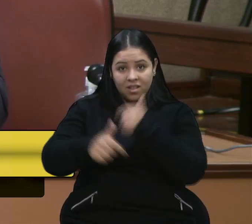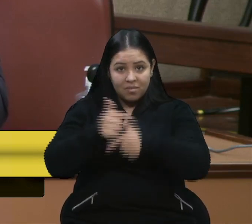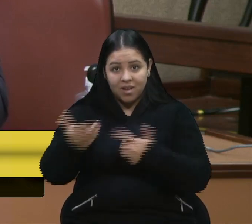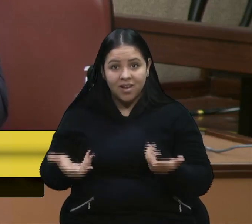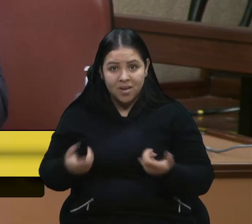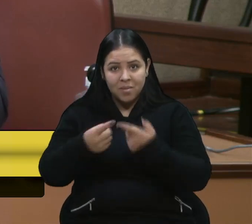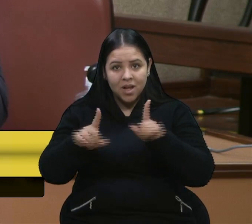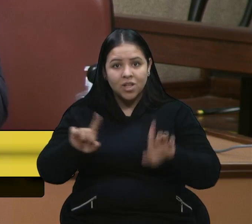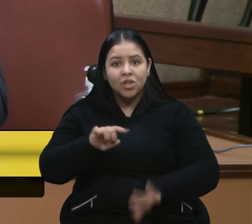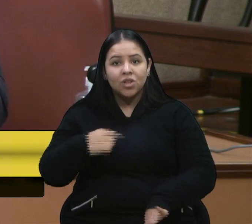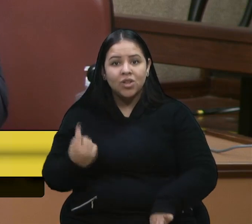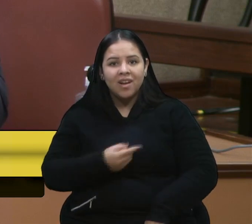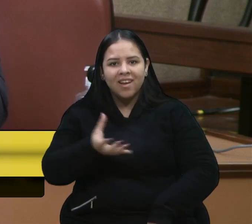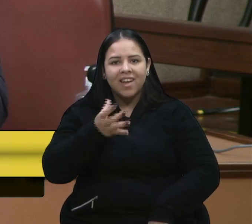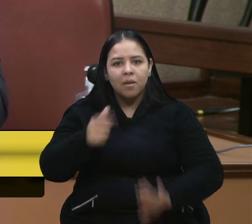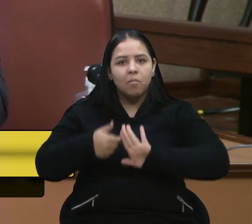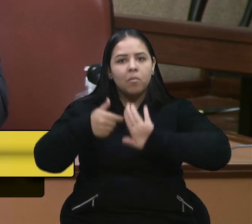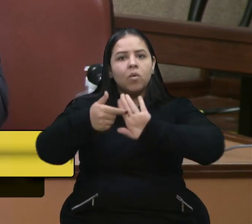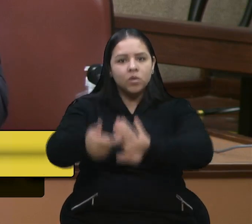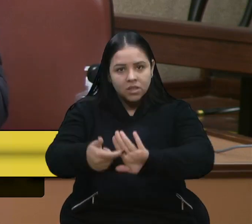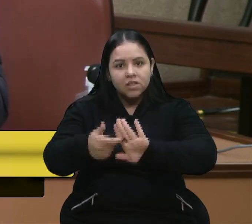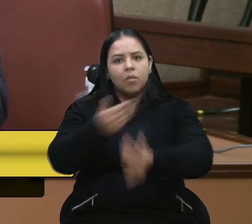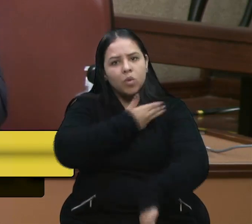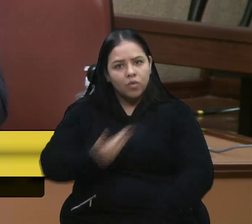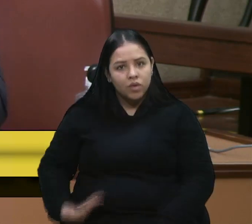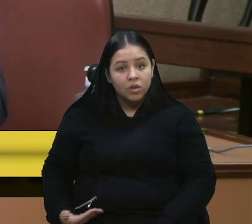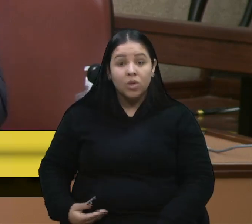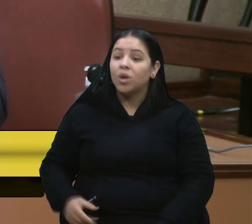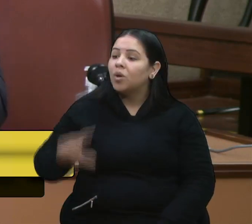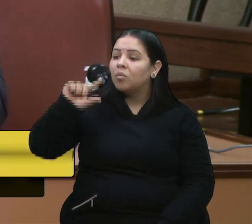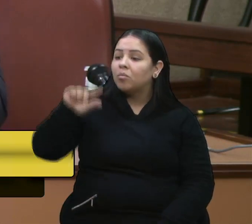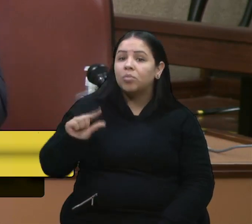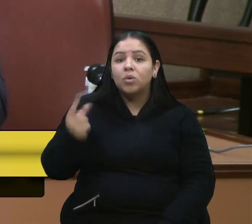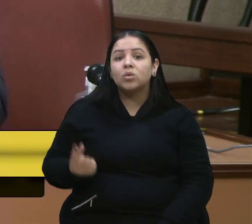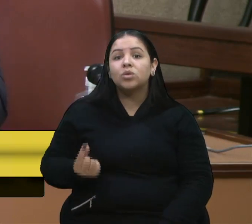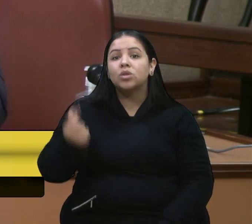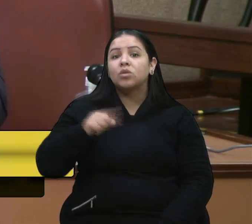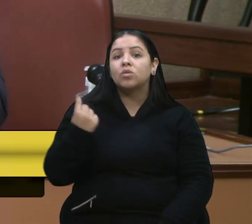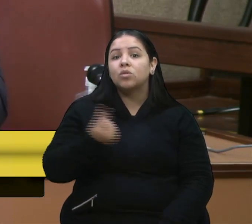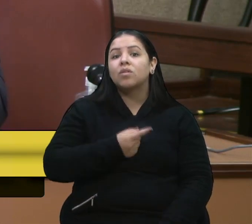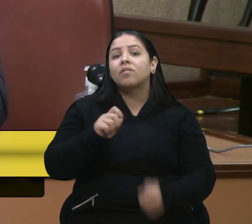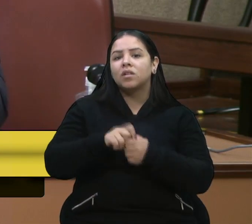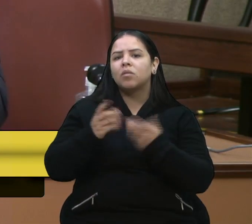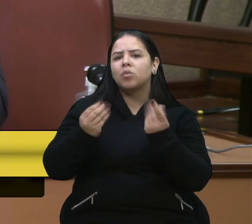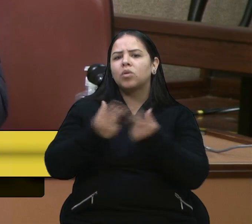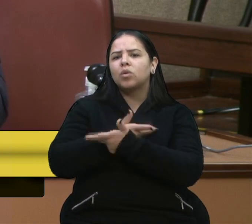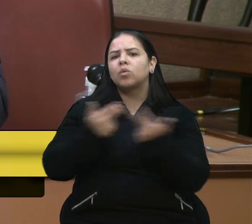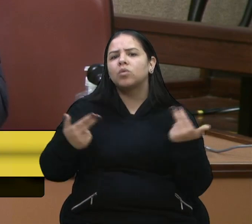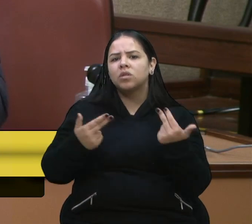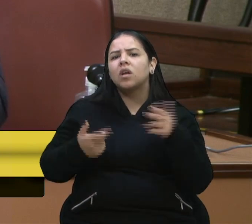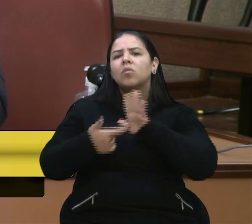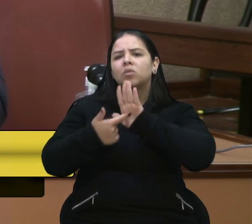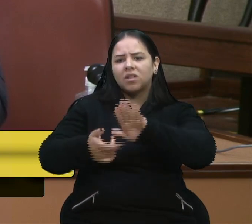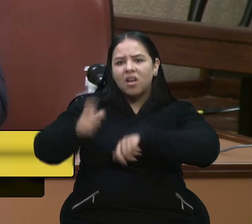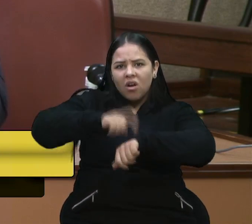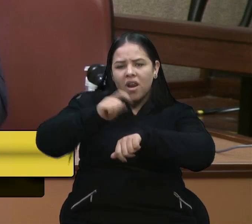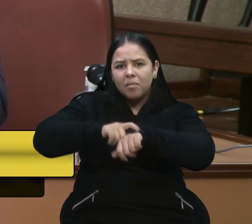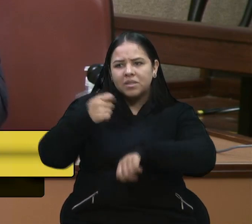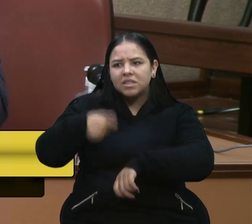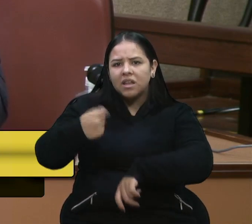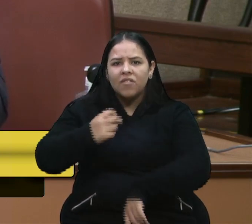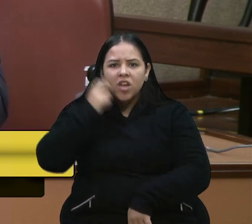gente quer mostrar para o poder público que com pouco dinheiro a gente vai fazer bastante, e mostrar que está na hora de eles tomarem vergonha na cara